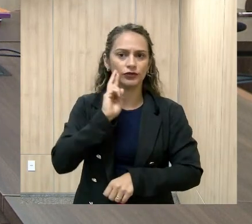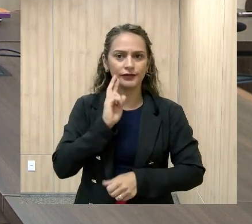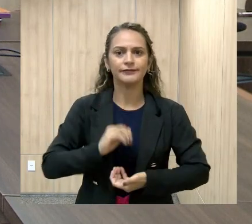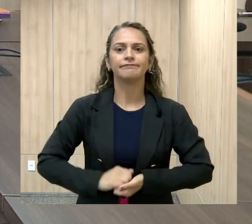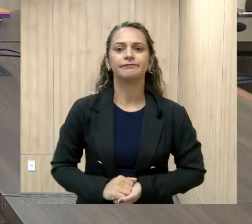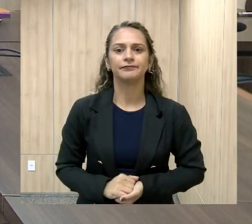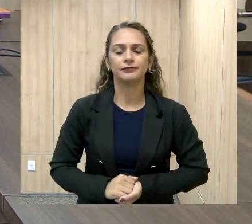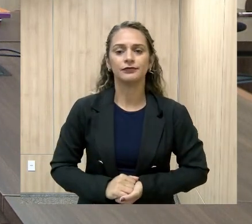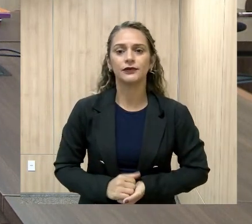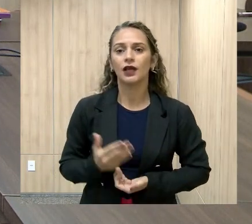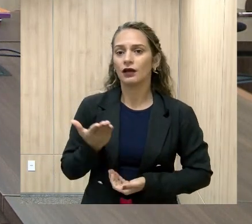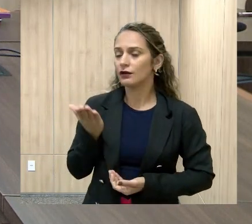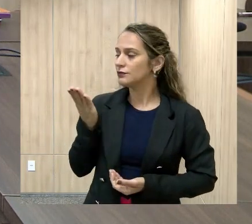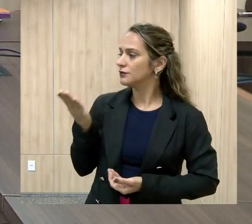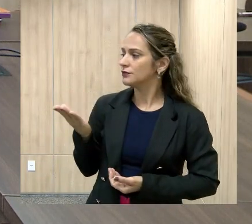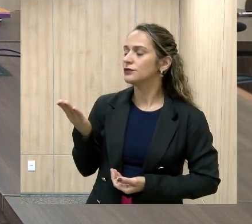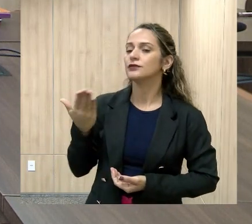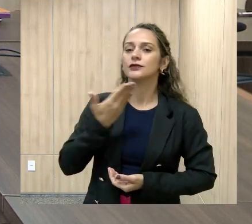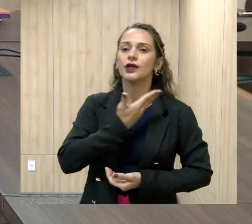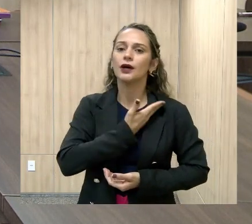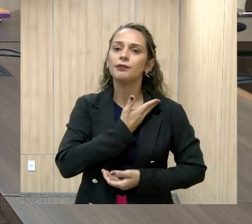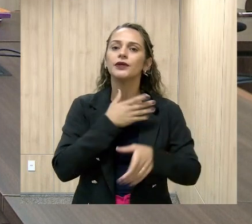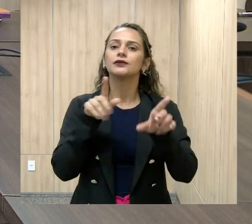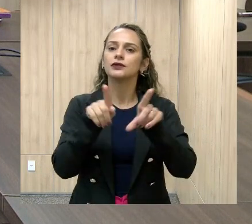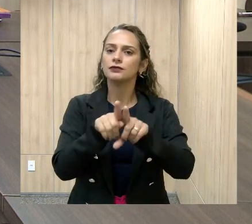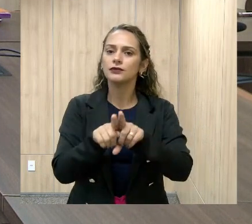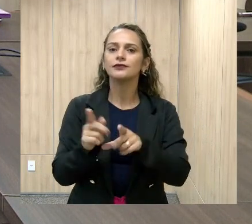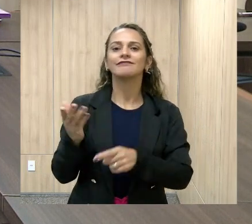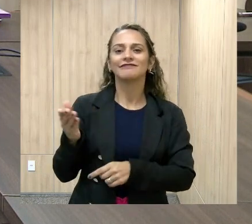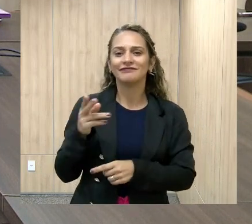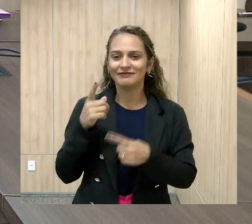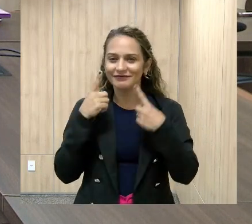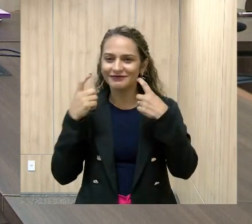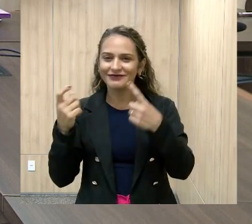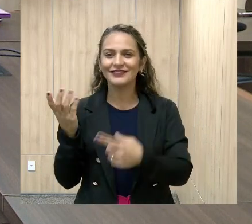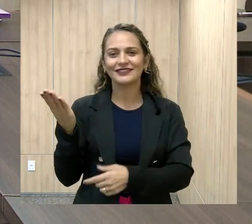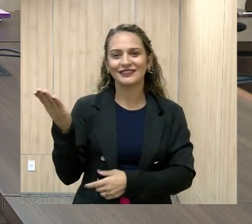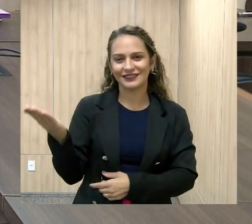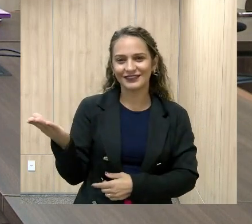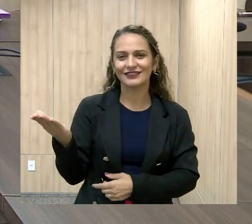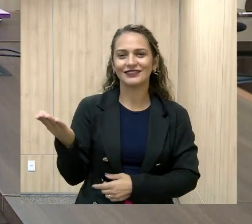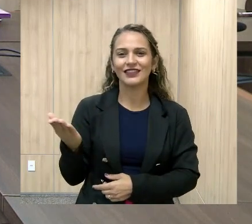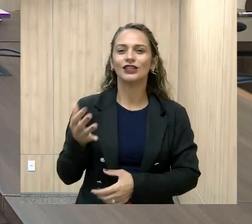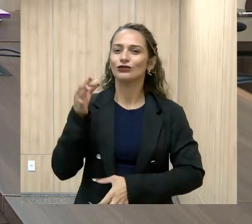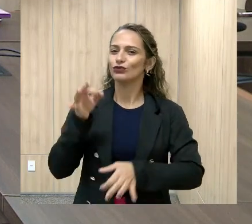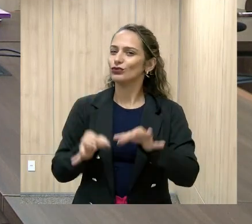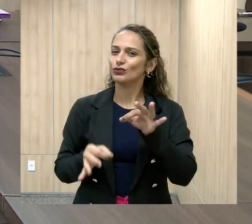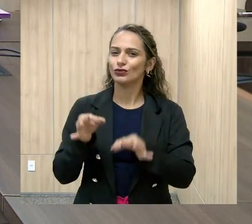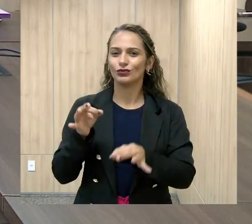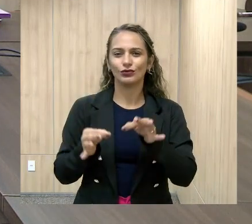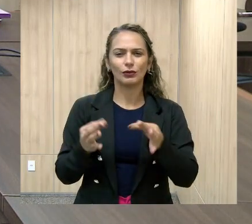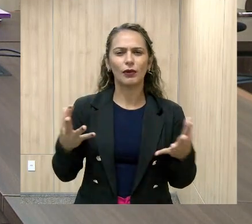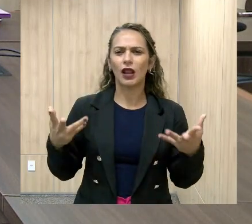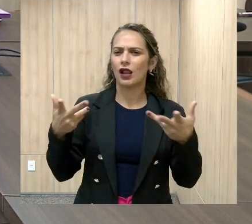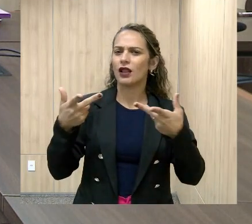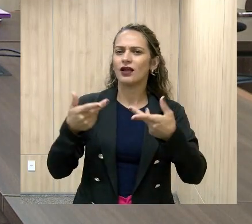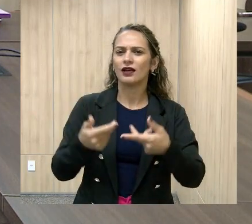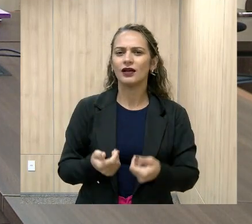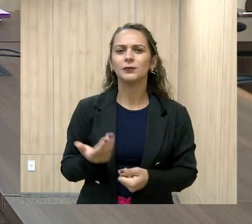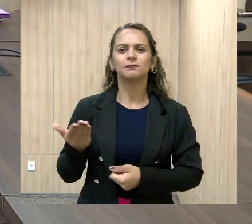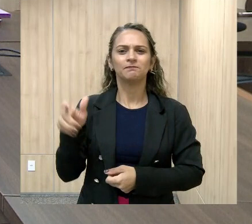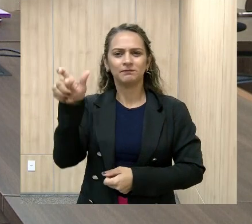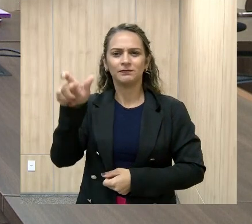passar palavra por o meu assim amigo que eu tenho extremamente admiração um jurista excepcional